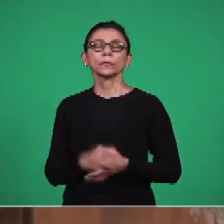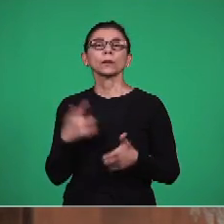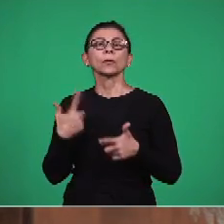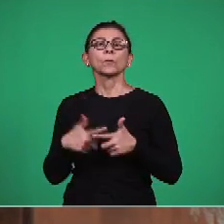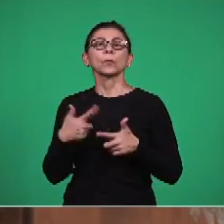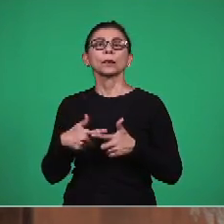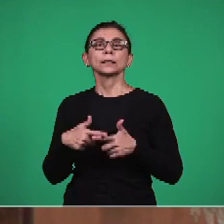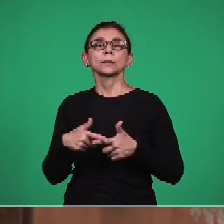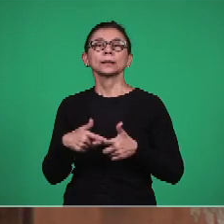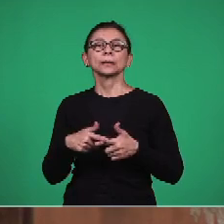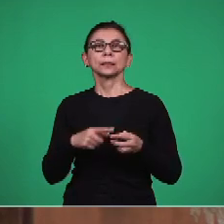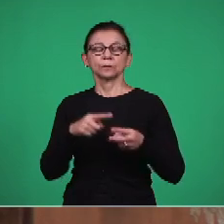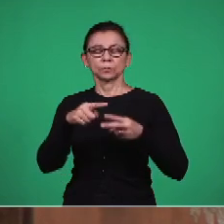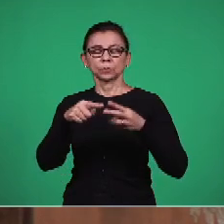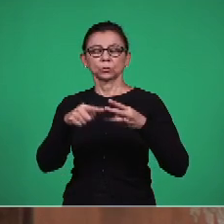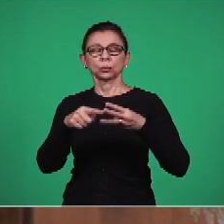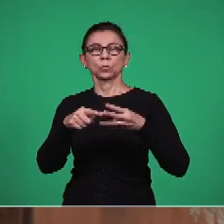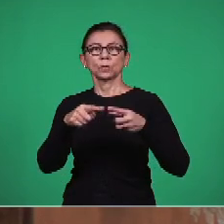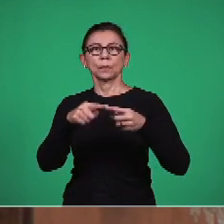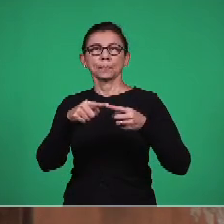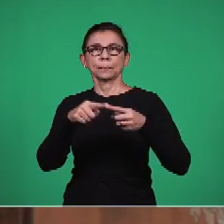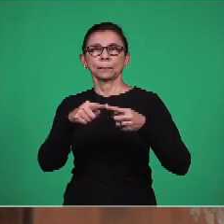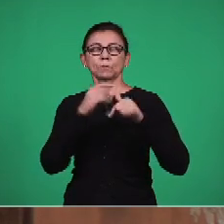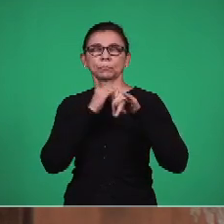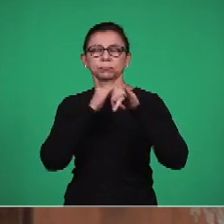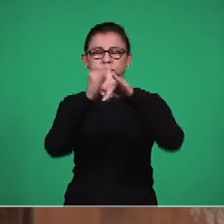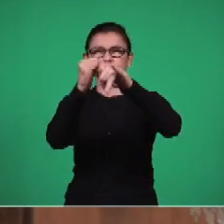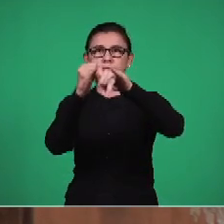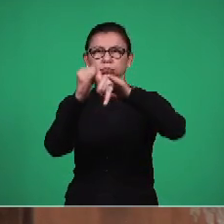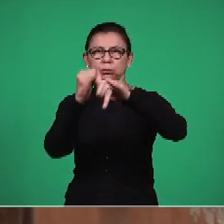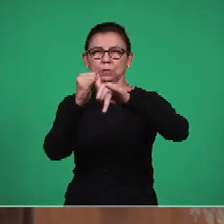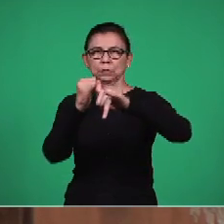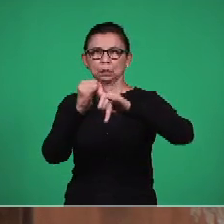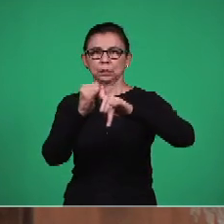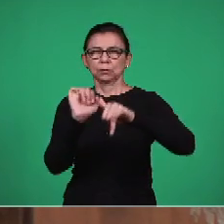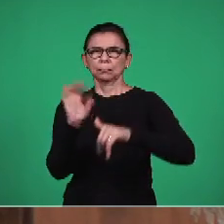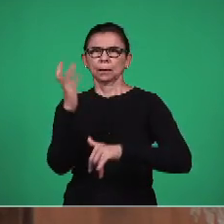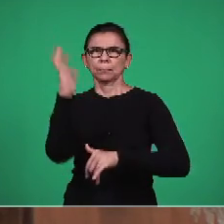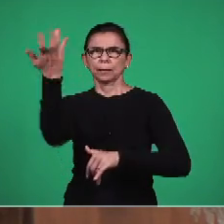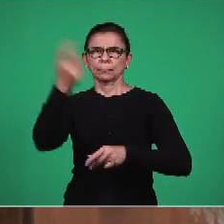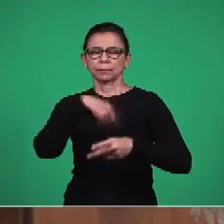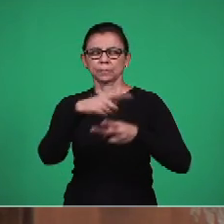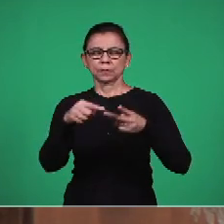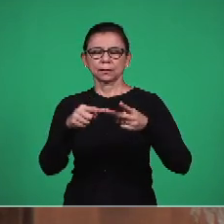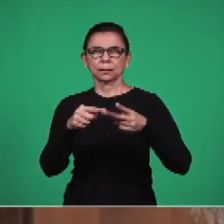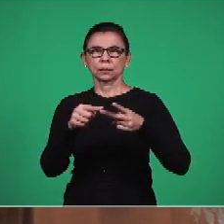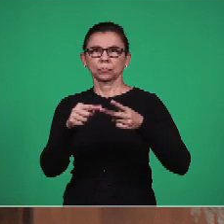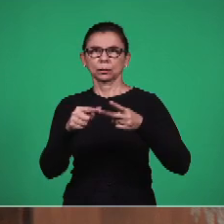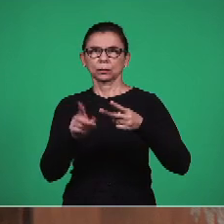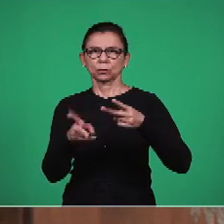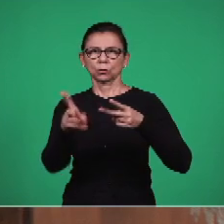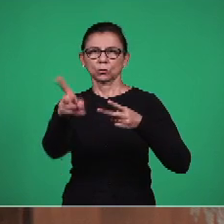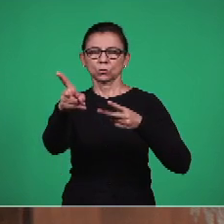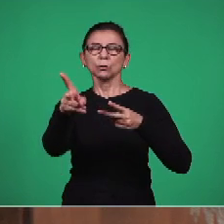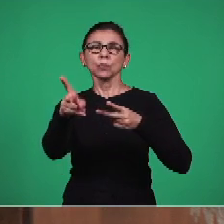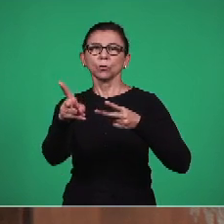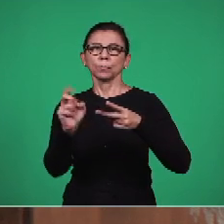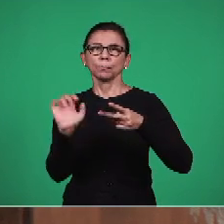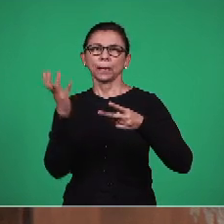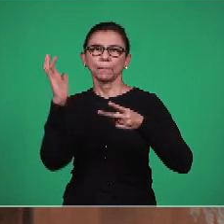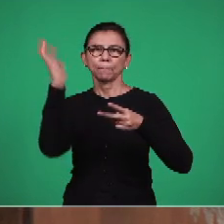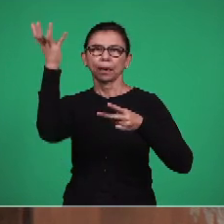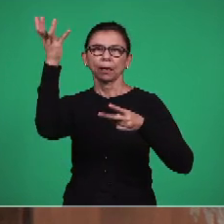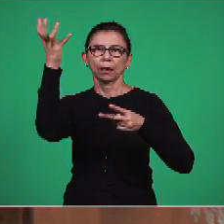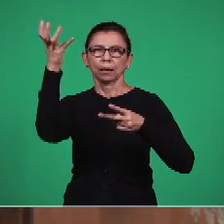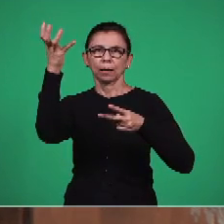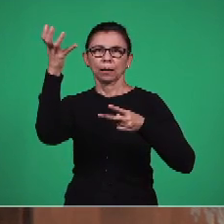toca, os sinais da primeira, eles continuam. Toca a segunda Isso aqui vai se dar, pode